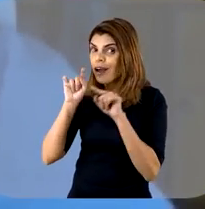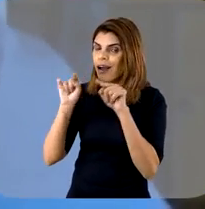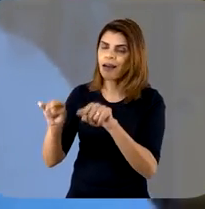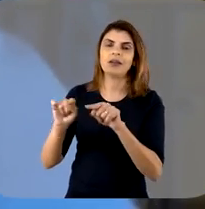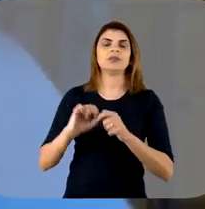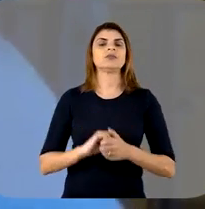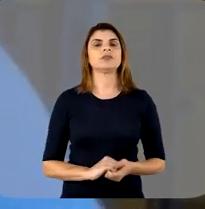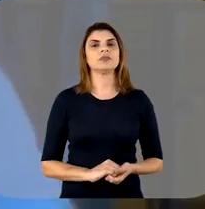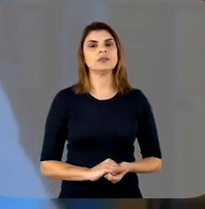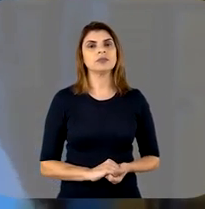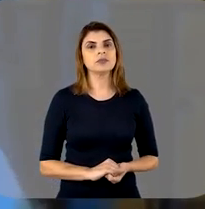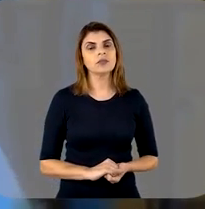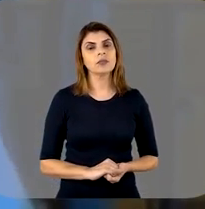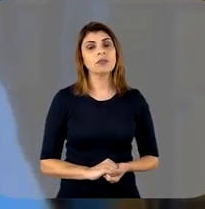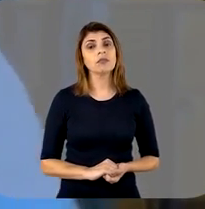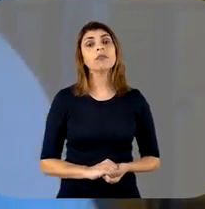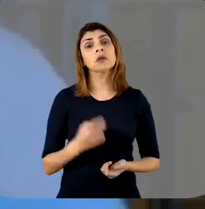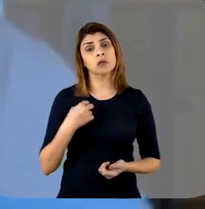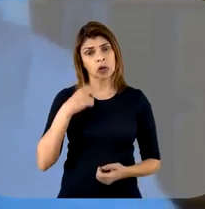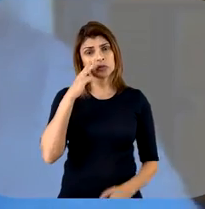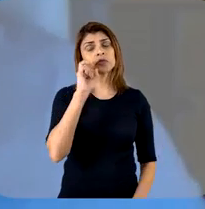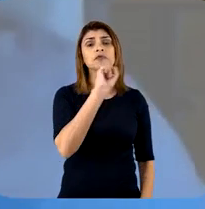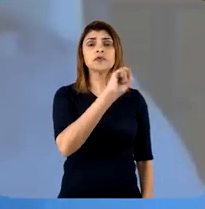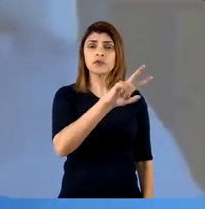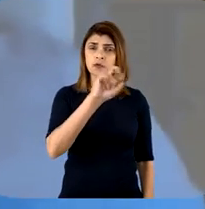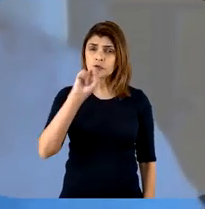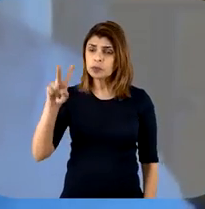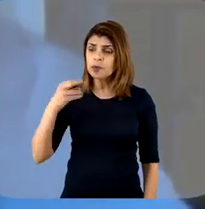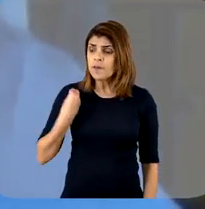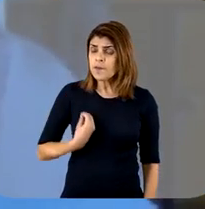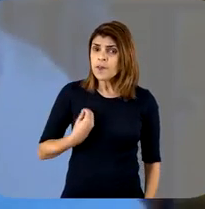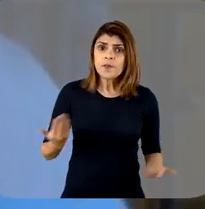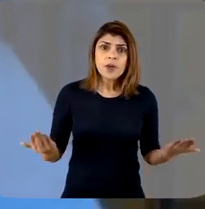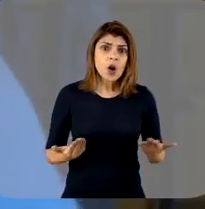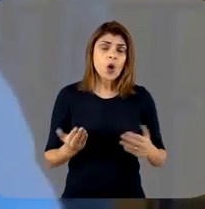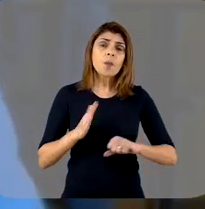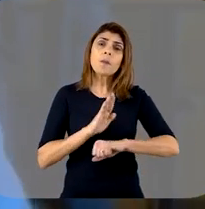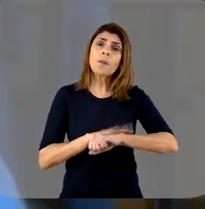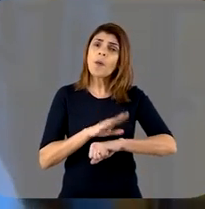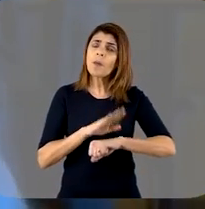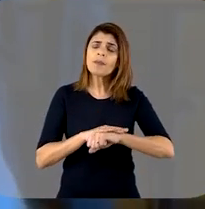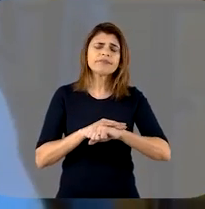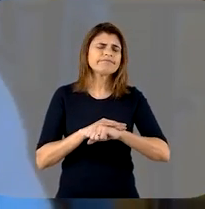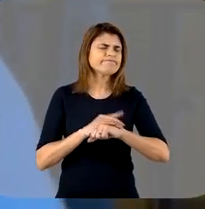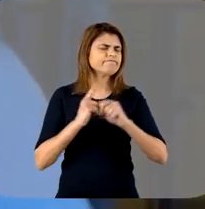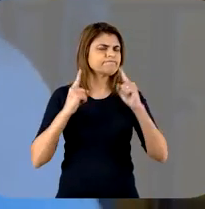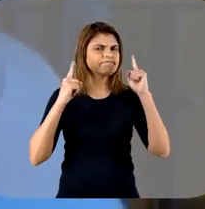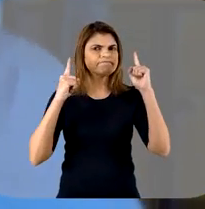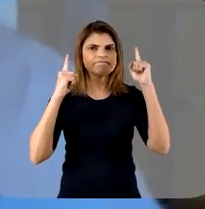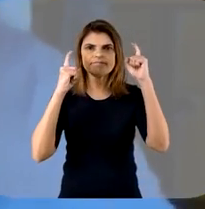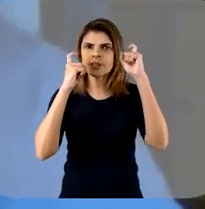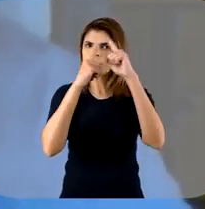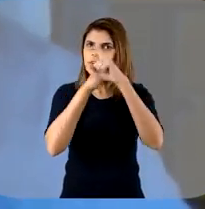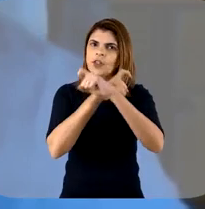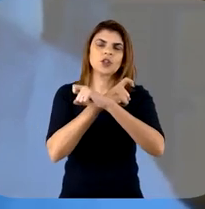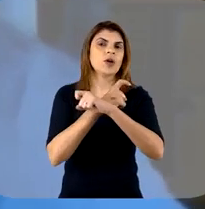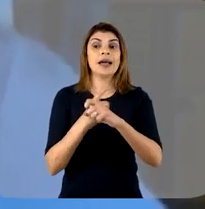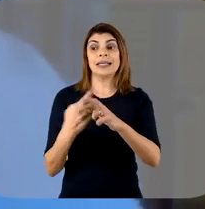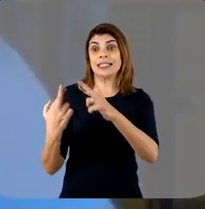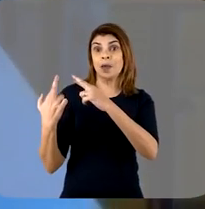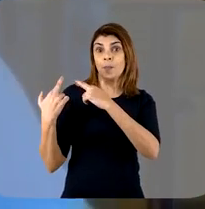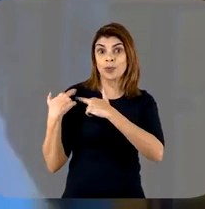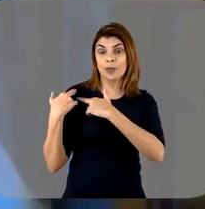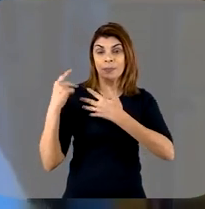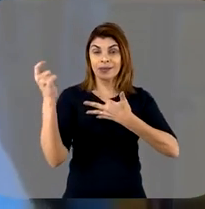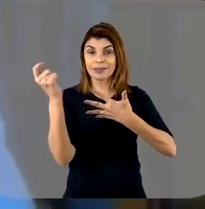responsabilidade do Estado, né? E a gente vê, quer dizer, que a gente vive num momento complicadíssimo sobre isso, né?